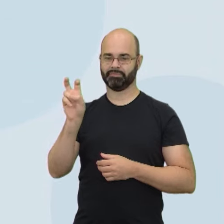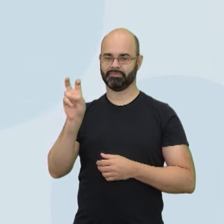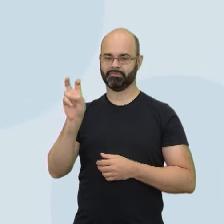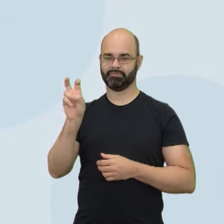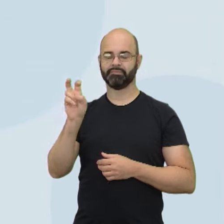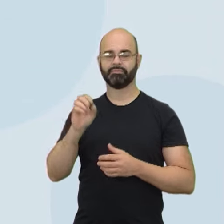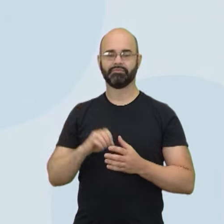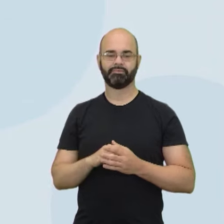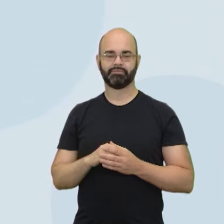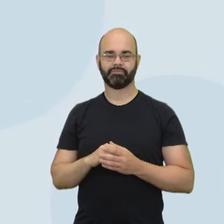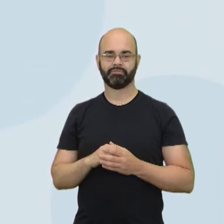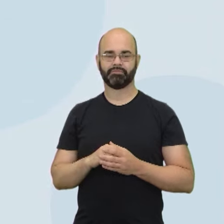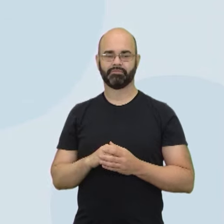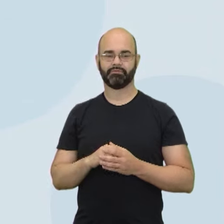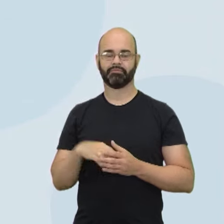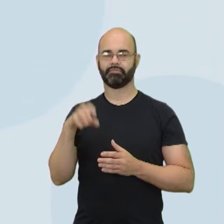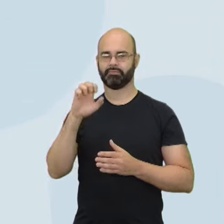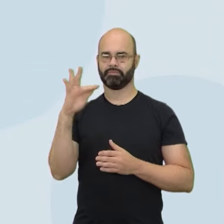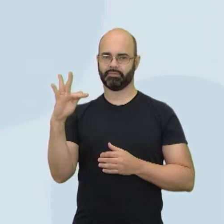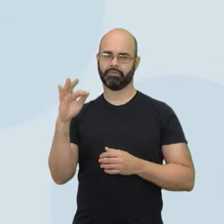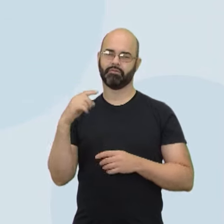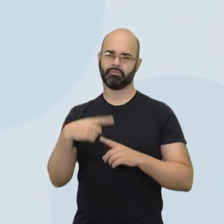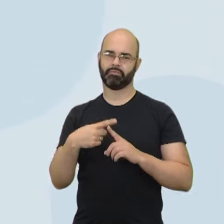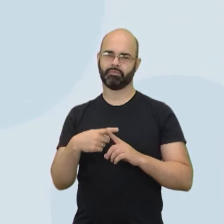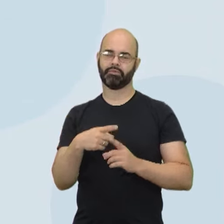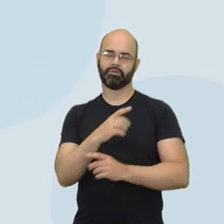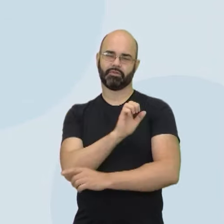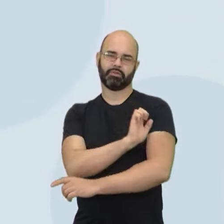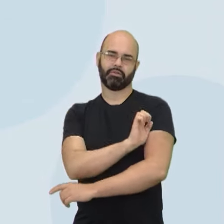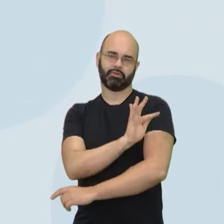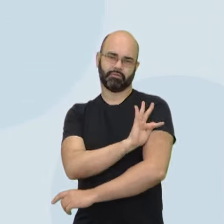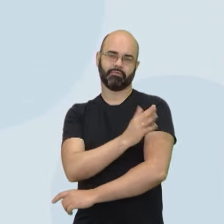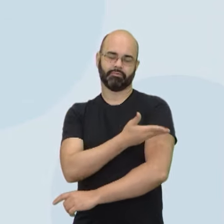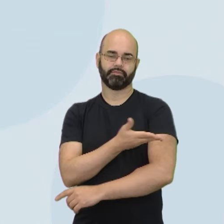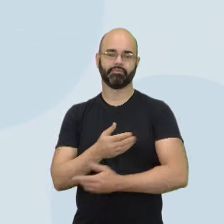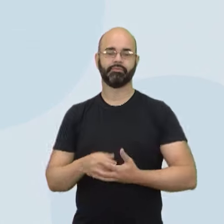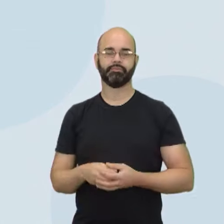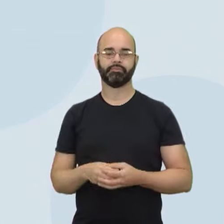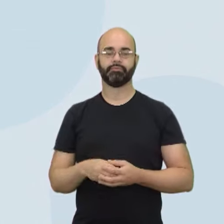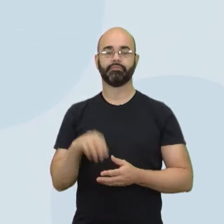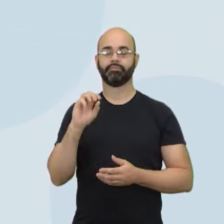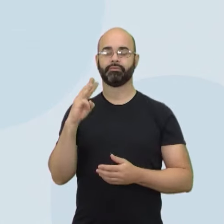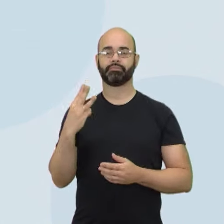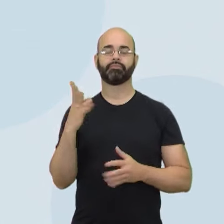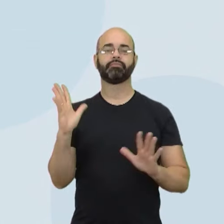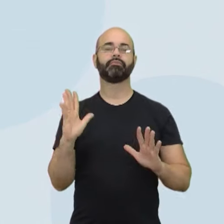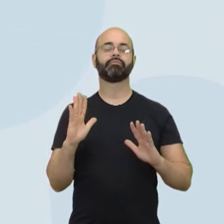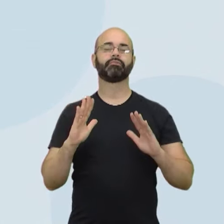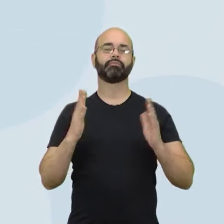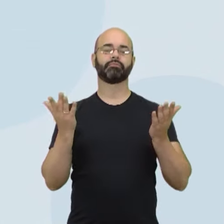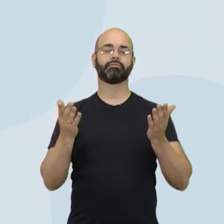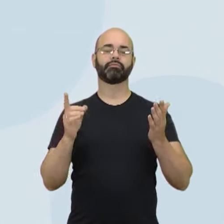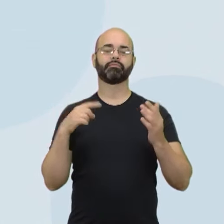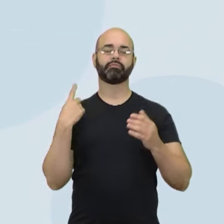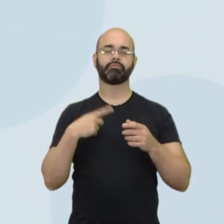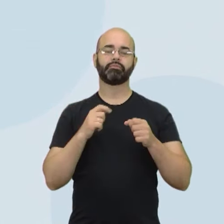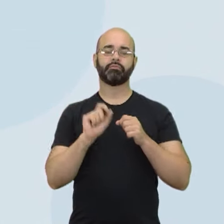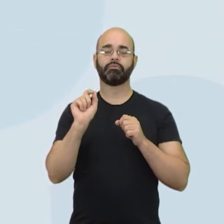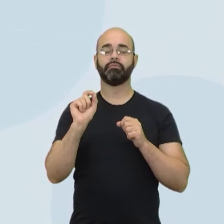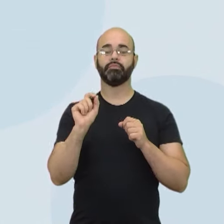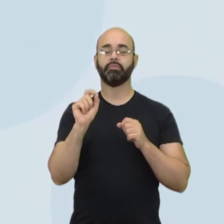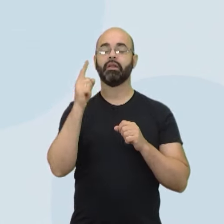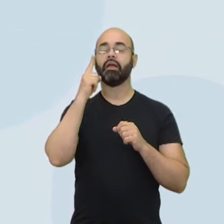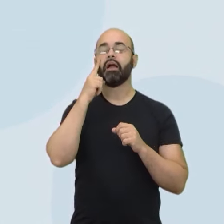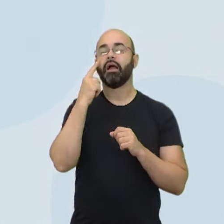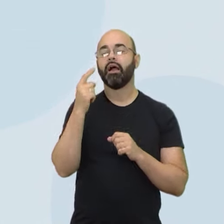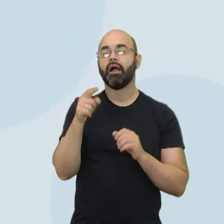Ensino fundamental, 0,5 porque é quinto ano. História, 0,3. O que nós vamos fazer hoje? Qual que é o nosso verbo? Analisar. Olha